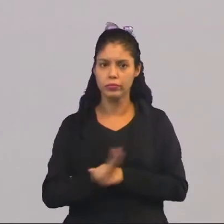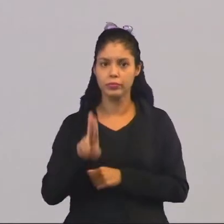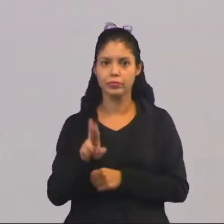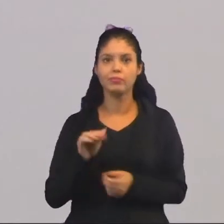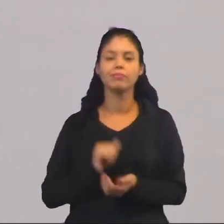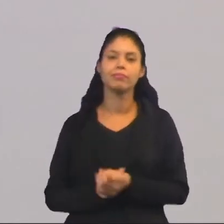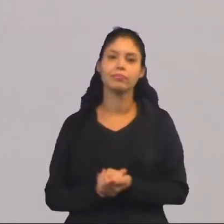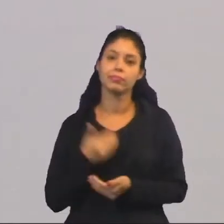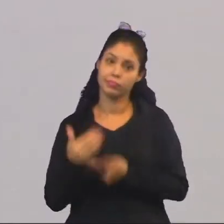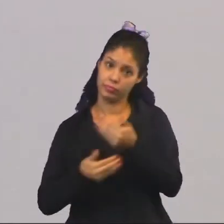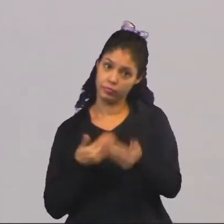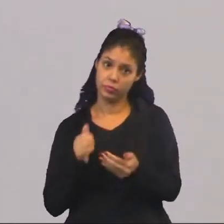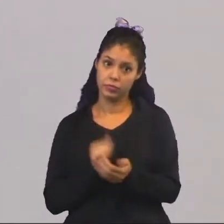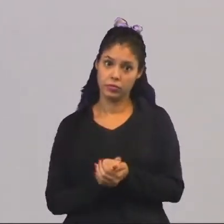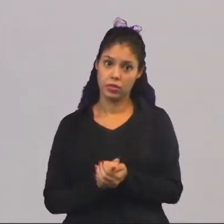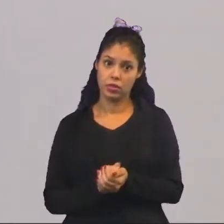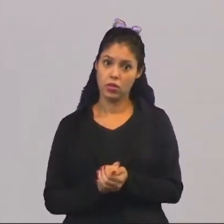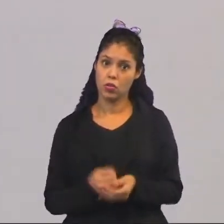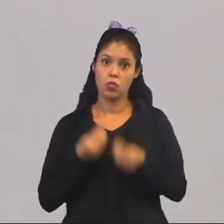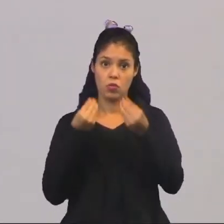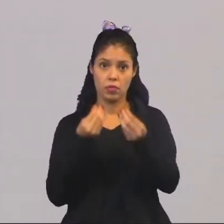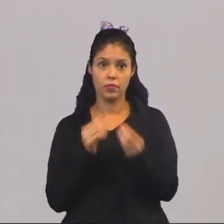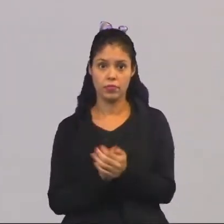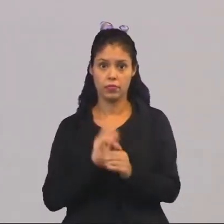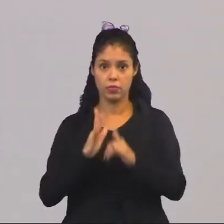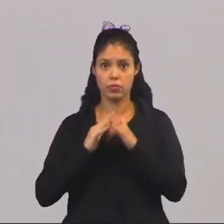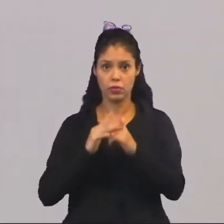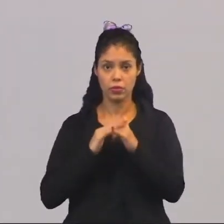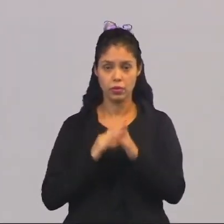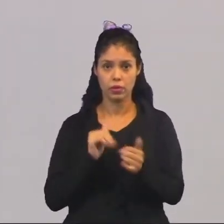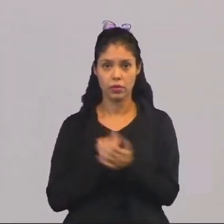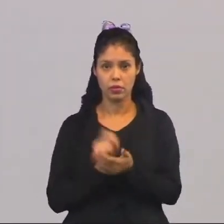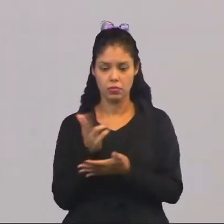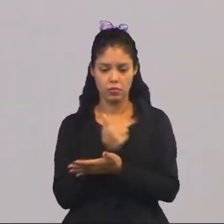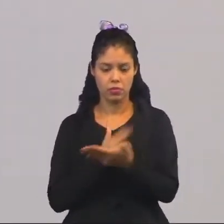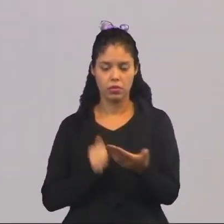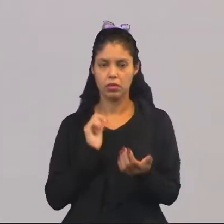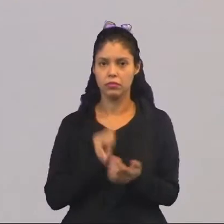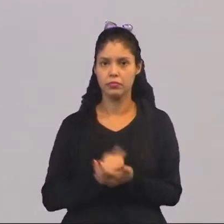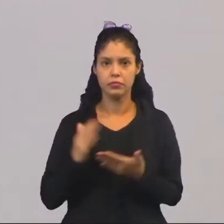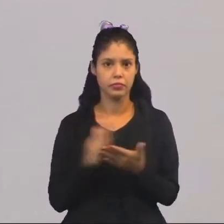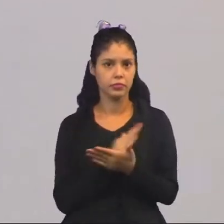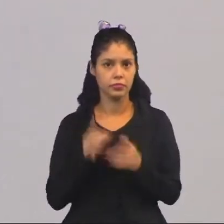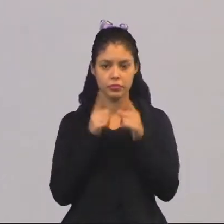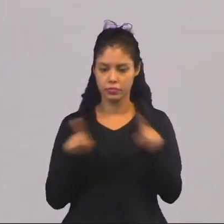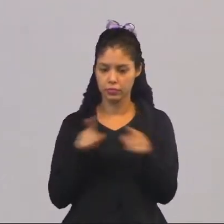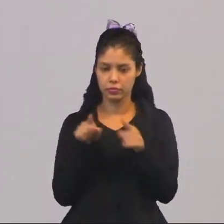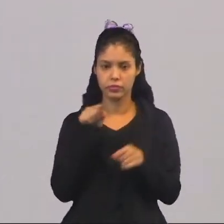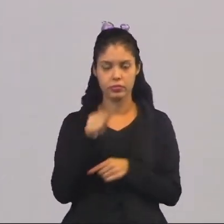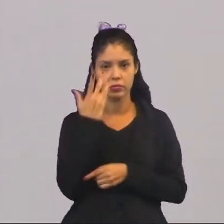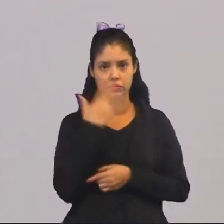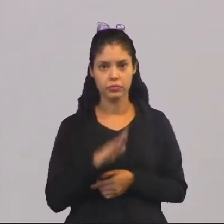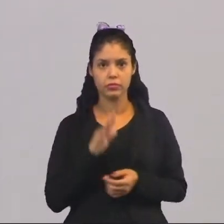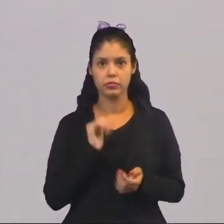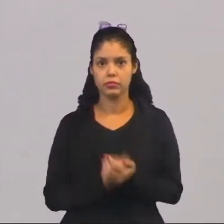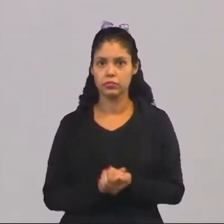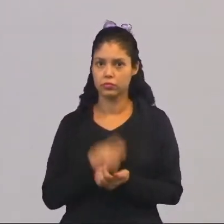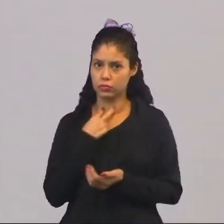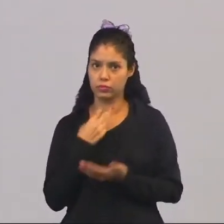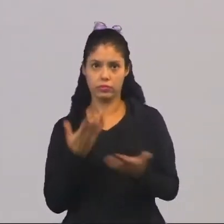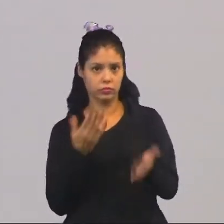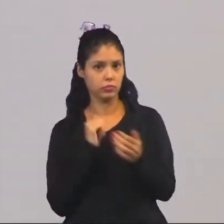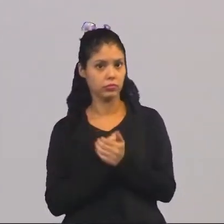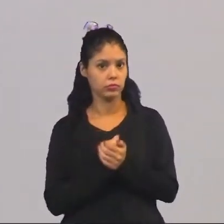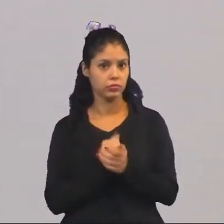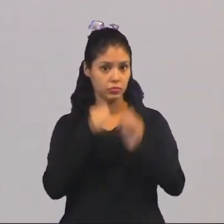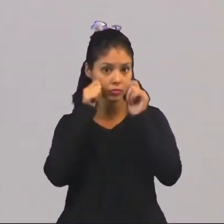tipo de procedimento. Vamos colocar então no YouTube um desenho, alguma musiquinha para a criança se ocupar. Então fica